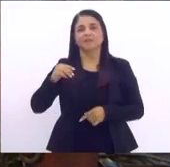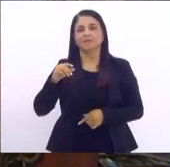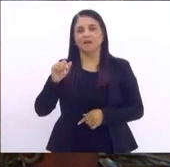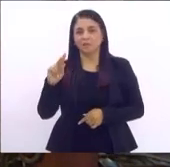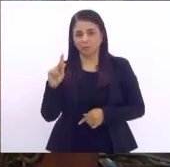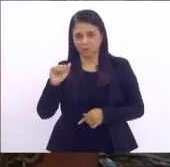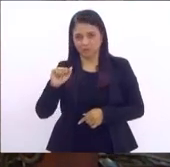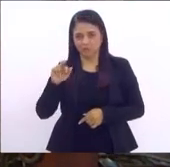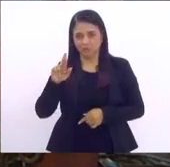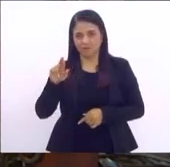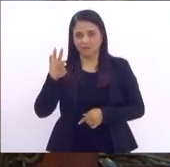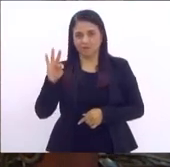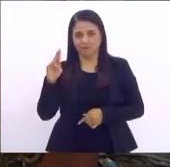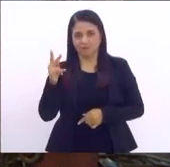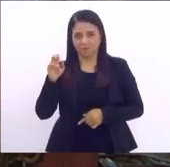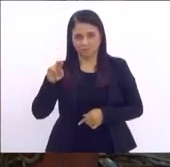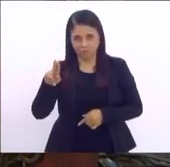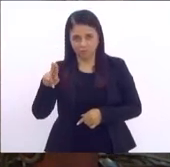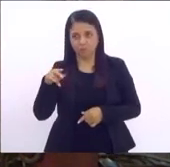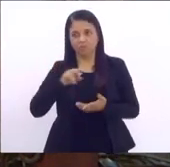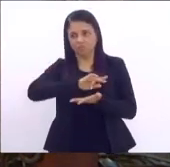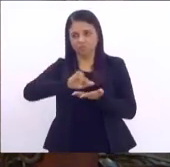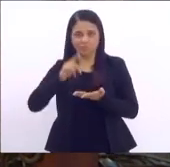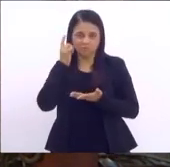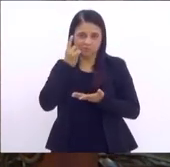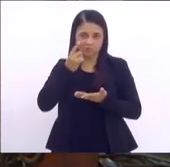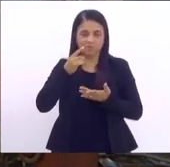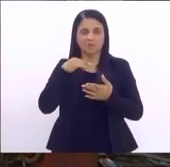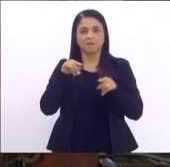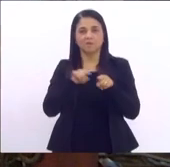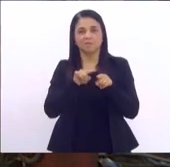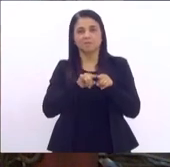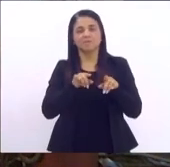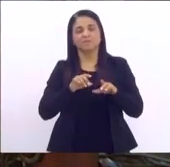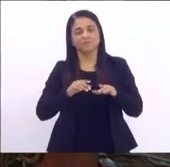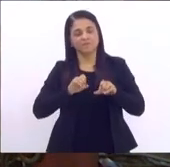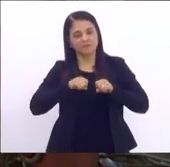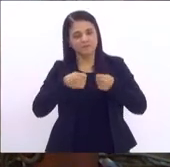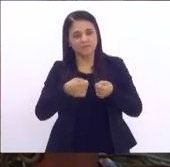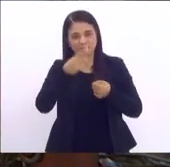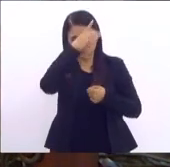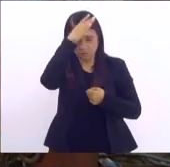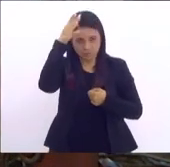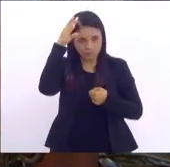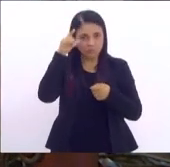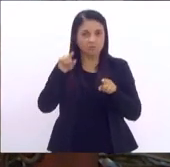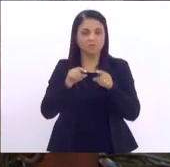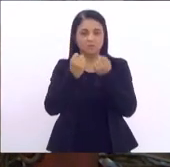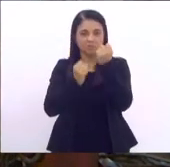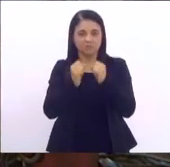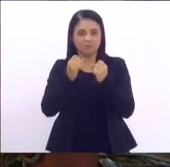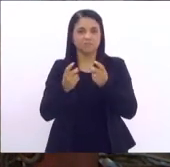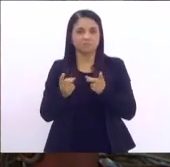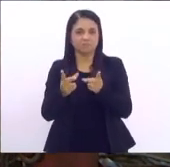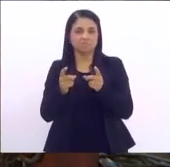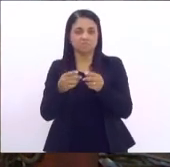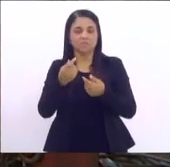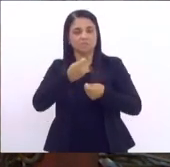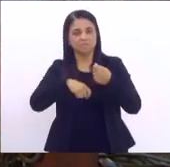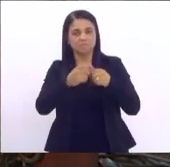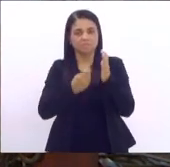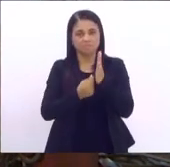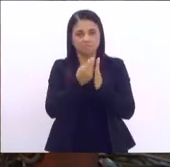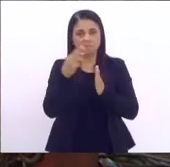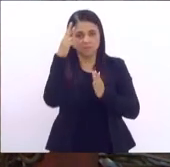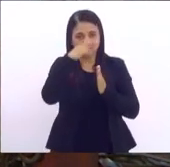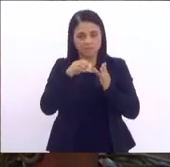Justiça, Minas e Energia, Defesa do Consumidor, Economia, Indústria e Comércio, Orçamento e Finanças, as emendas de plenário.